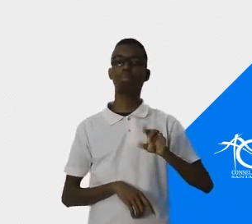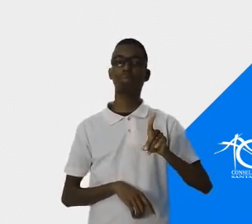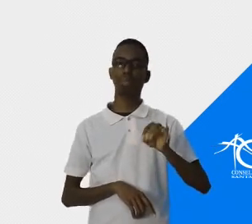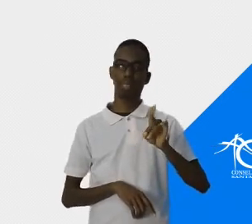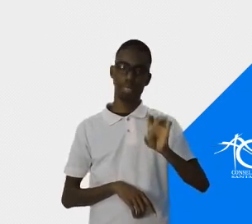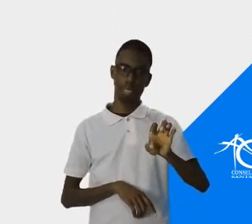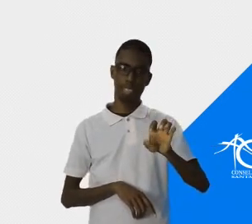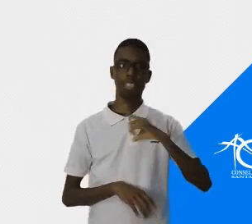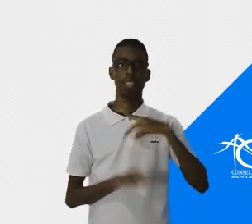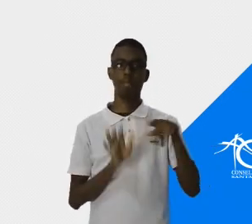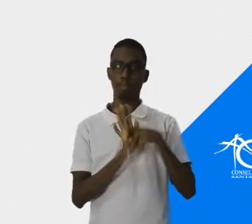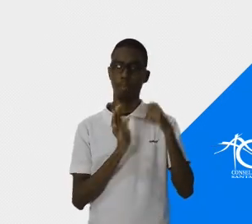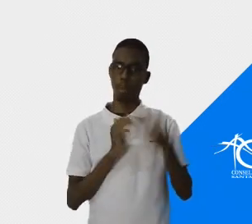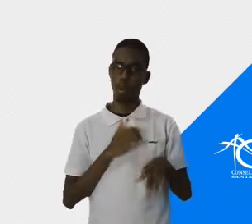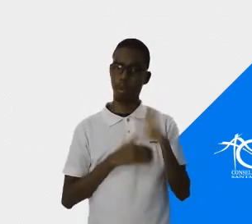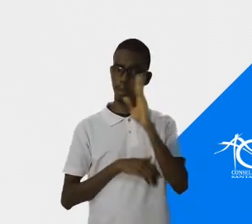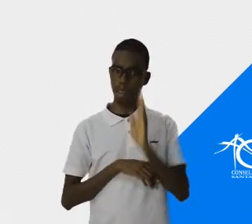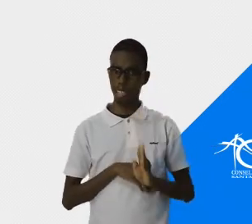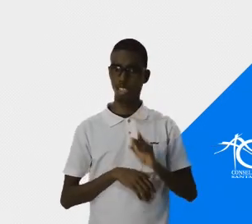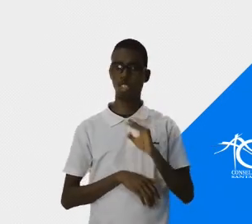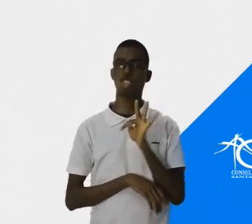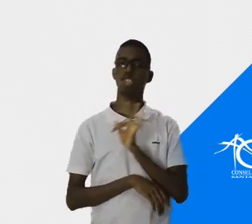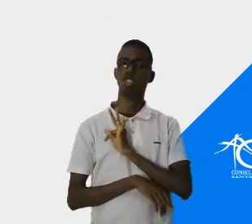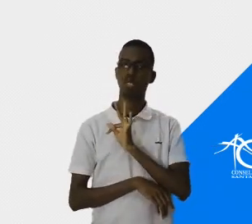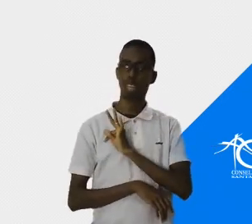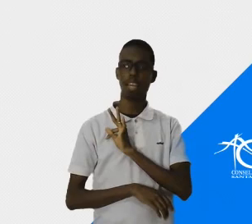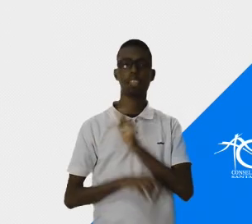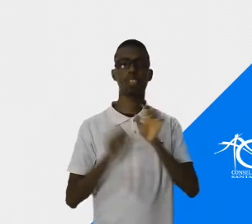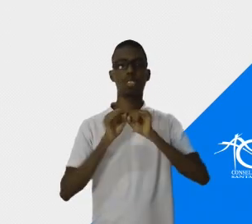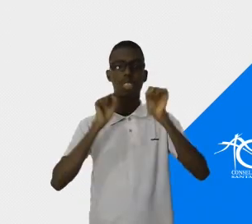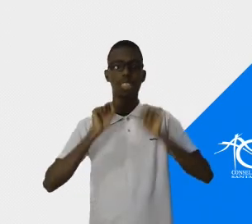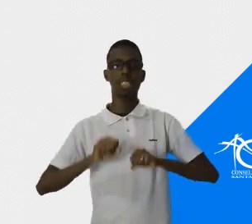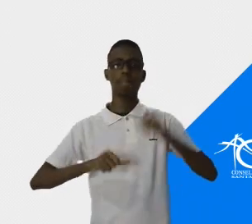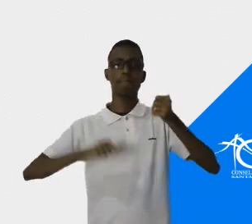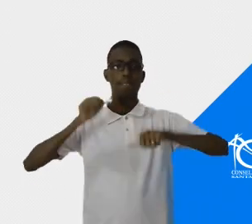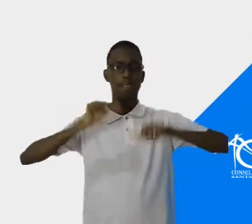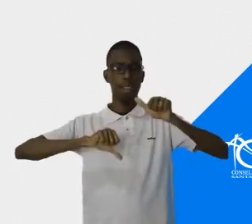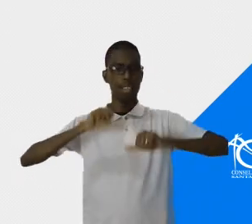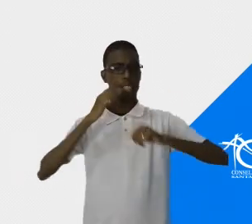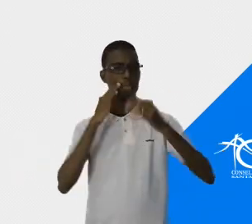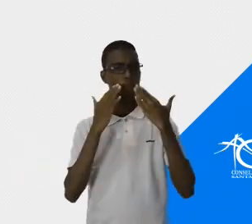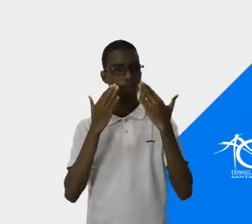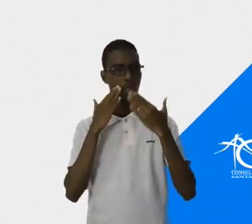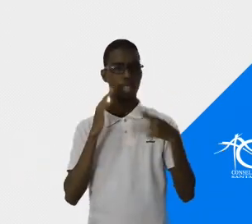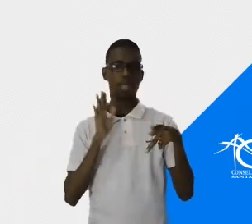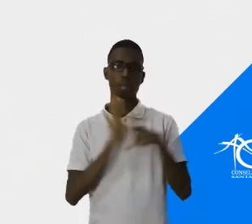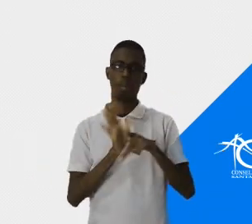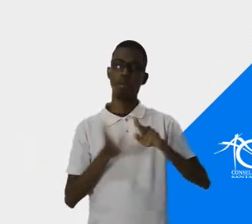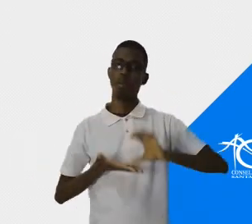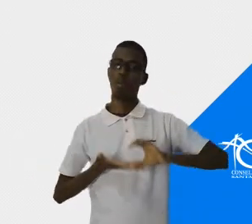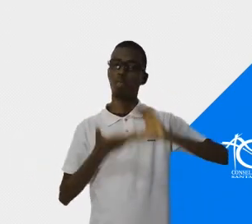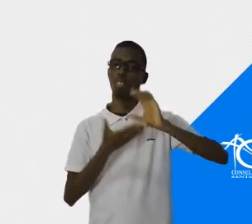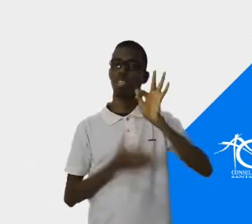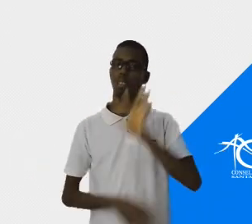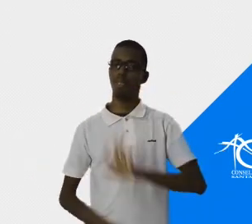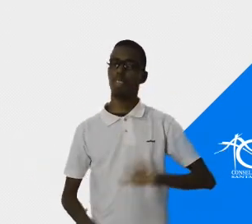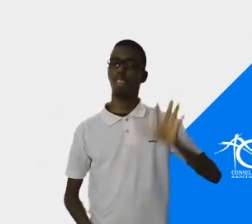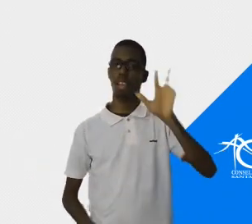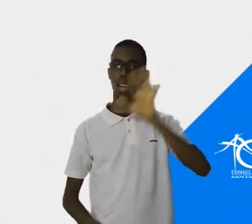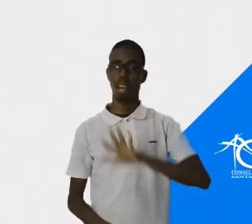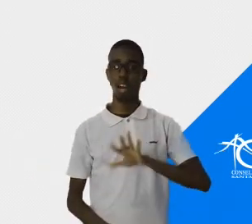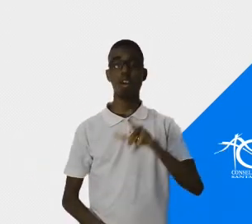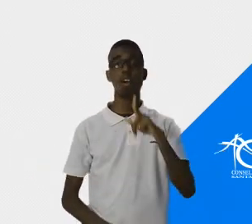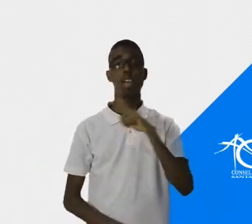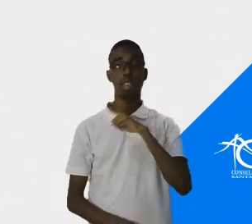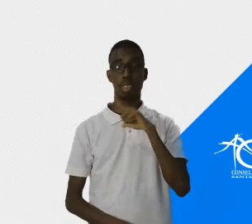técnicos aprovados pelo sistema de avaliação psicológica, de teste psicológico do Conselho Federal, mas também uma grande parte deles não tem a